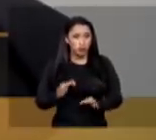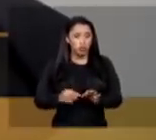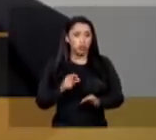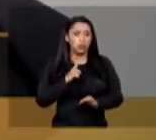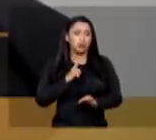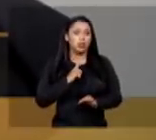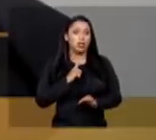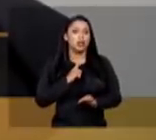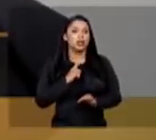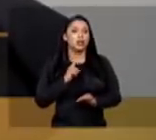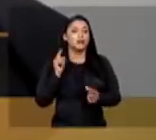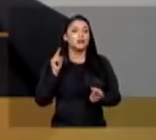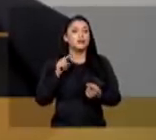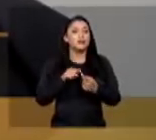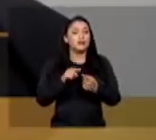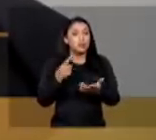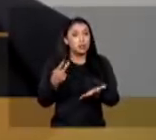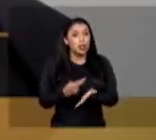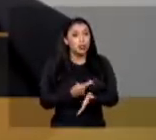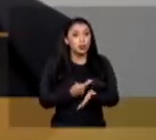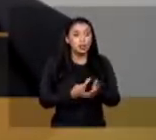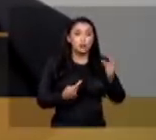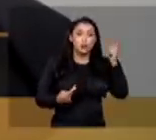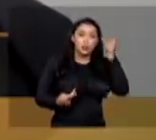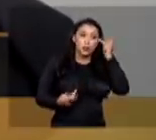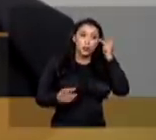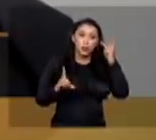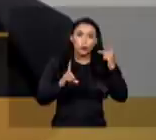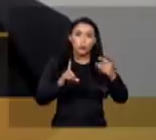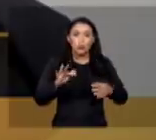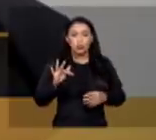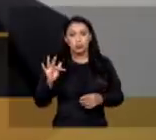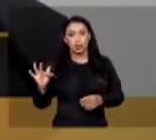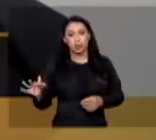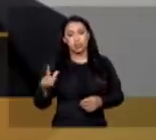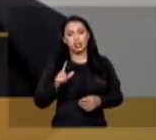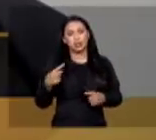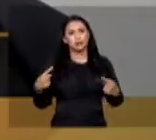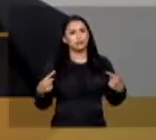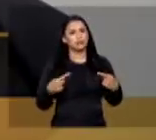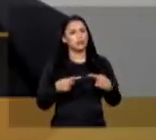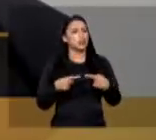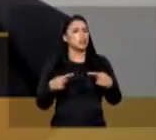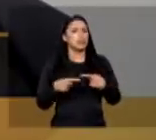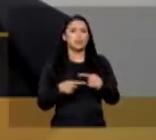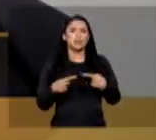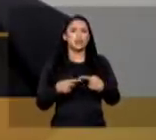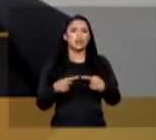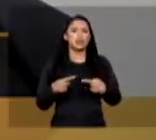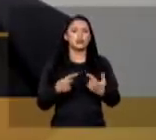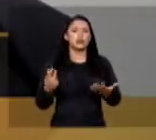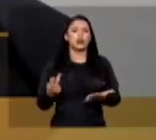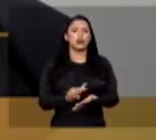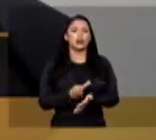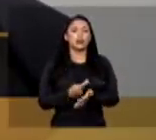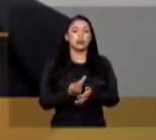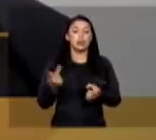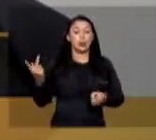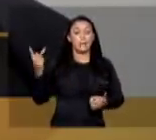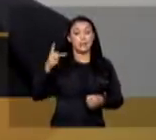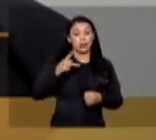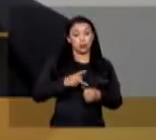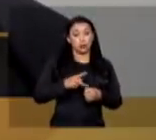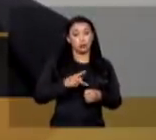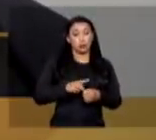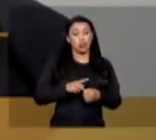narrativa que faz referência a fatos supostamente ocorridos em São Paulo e em Brasília, que a princípio não se relacionam com os ilícitos ocorridos no âmbito da Petrobras,